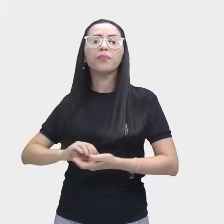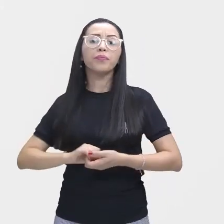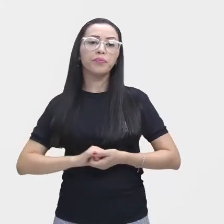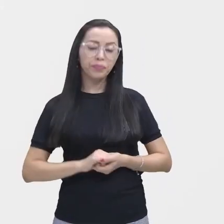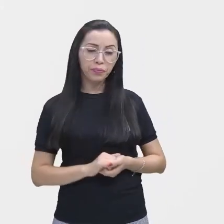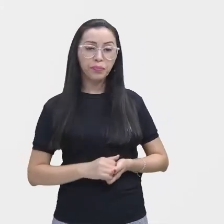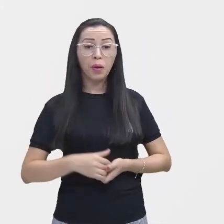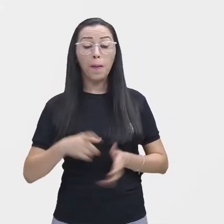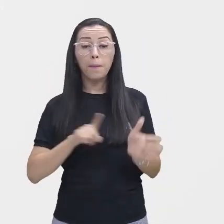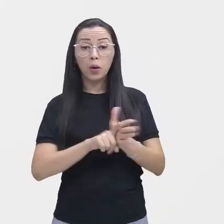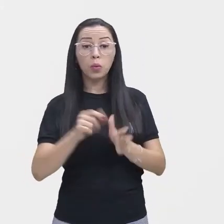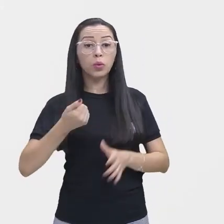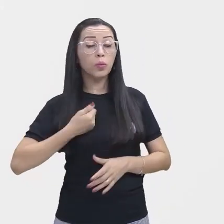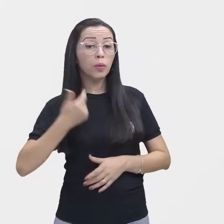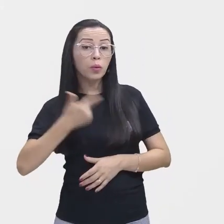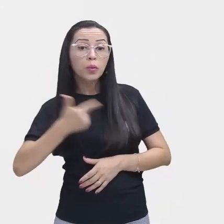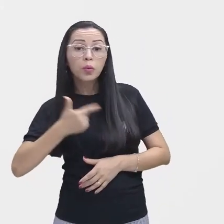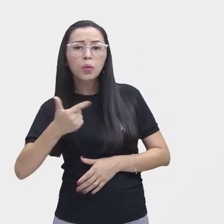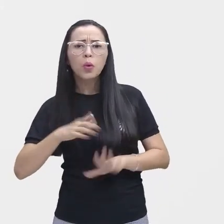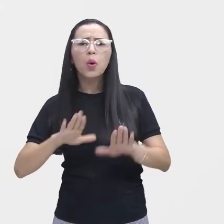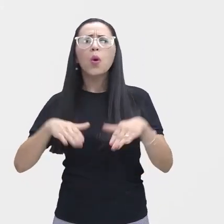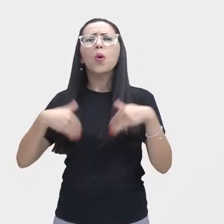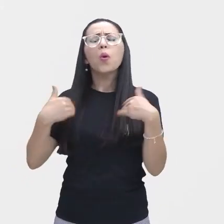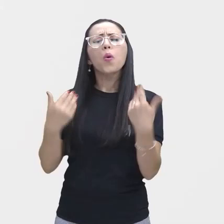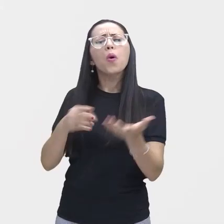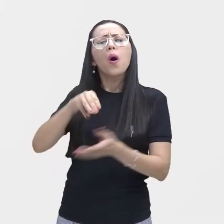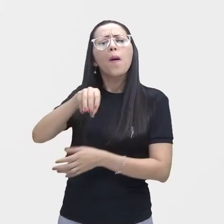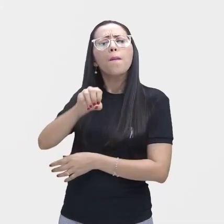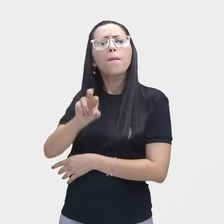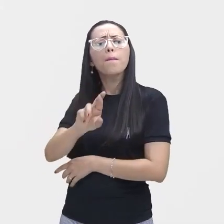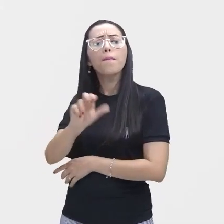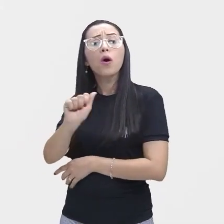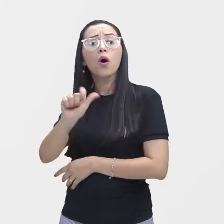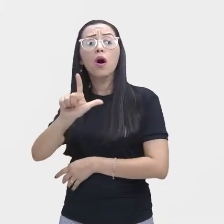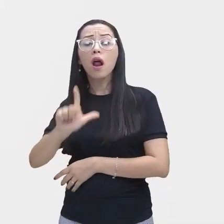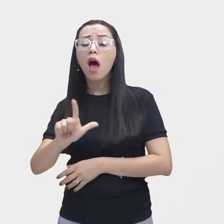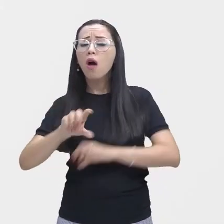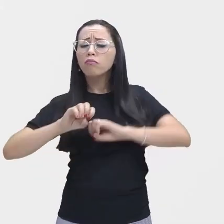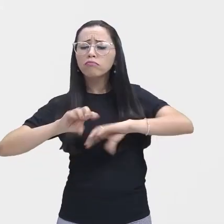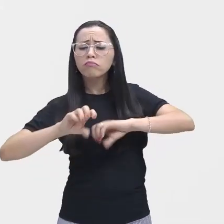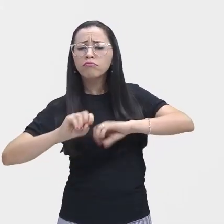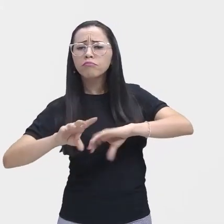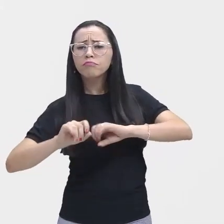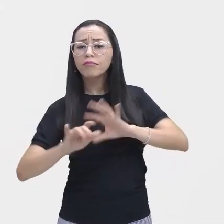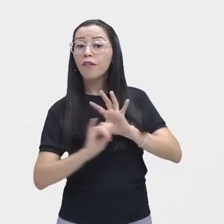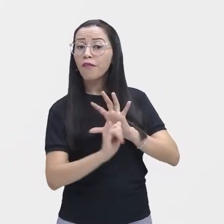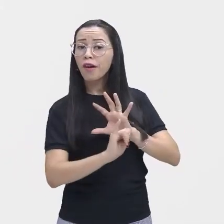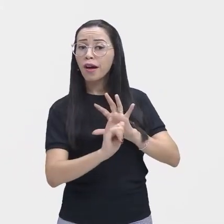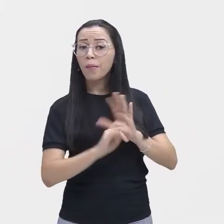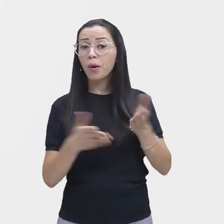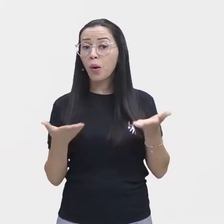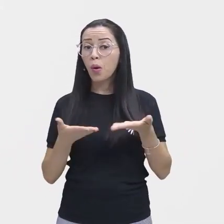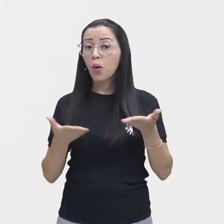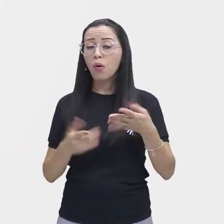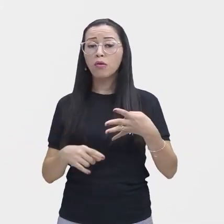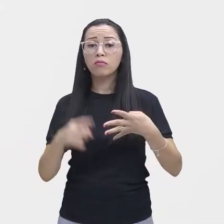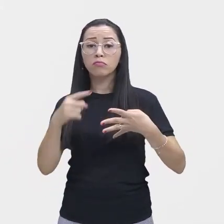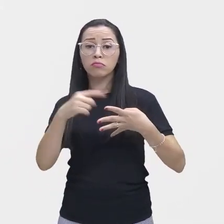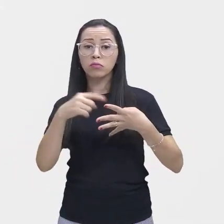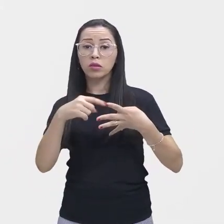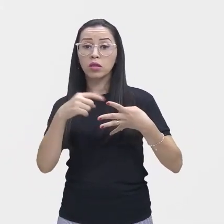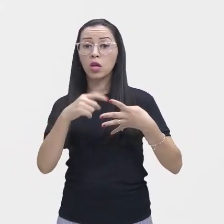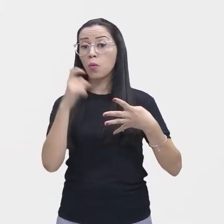Segunda questão. Qual foi a moral da nossa fábula de hoje? Letra A, nunca se deve